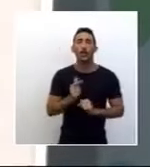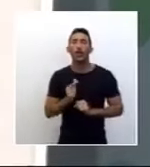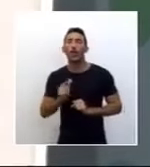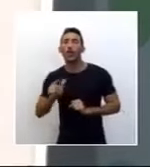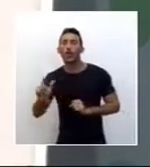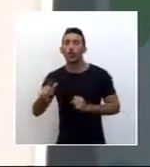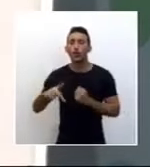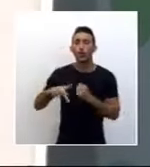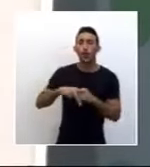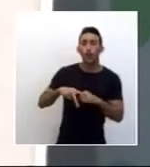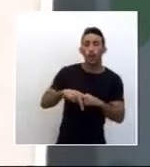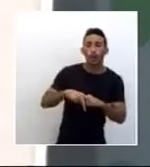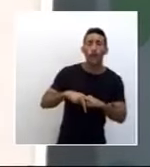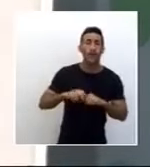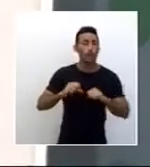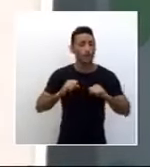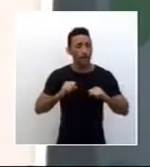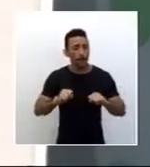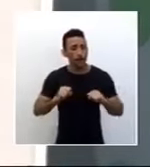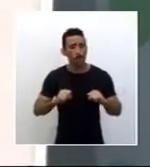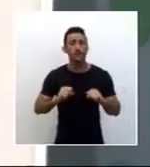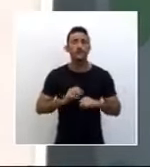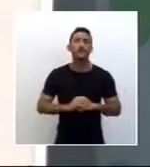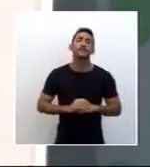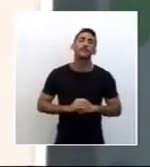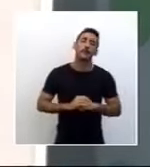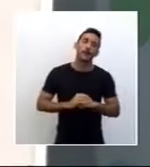pronome tem mesmo de